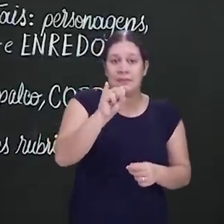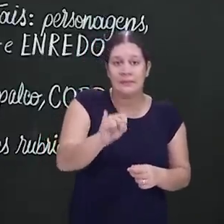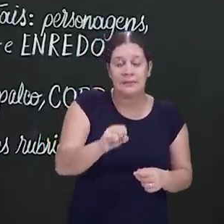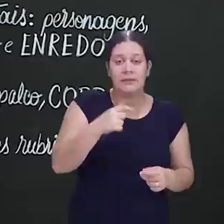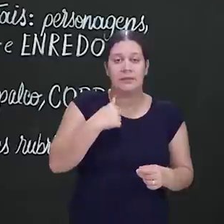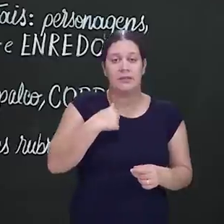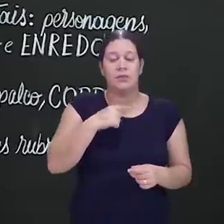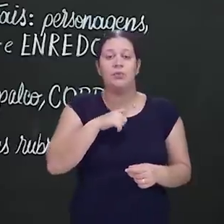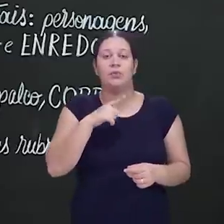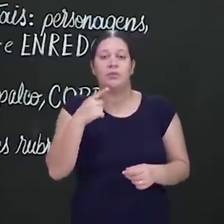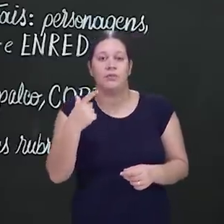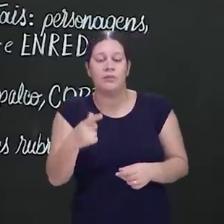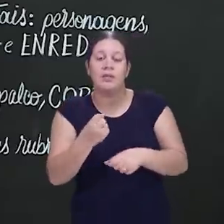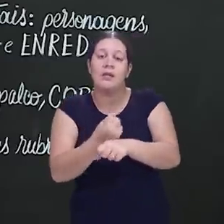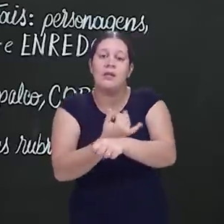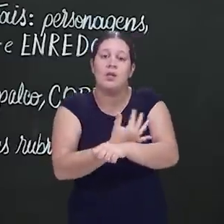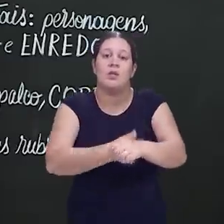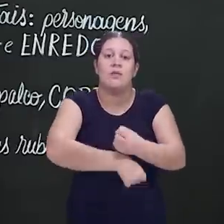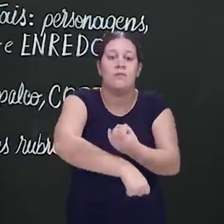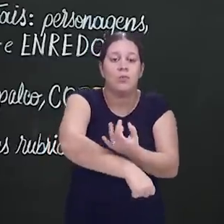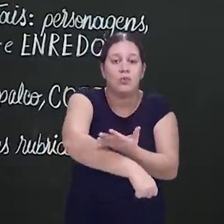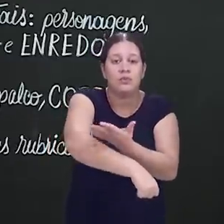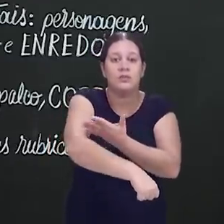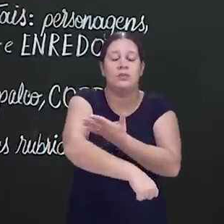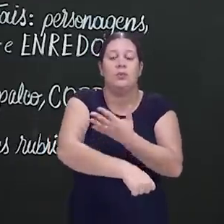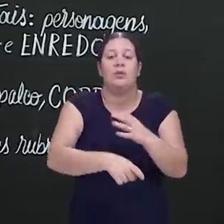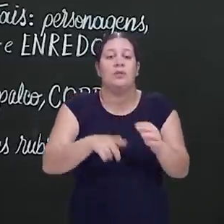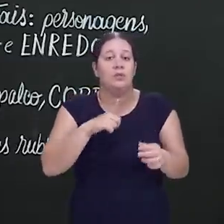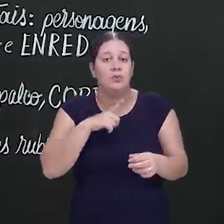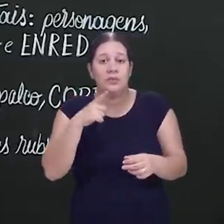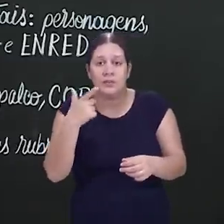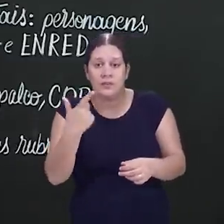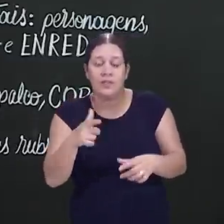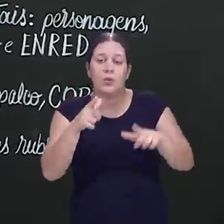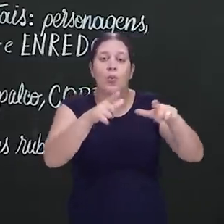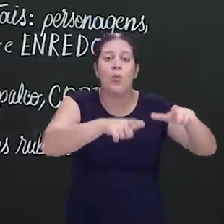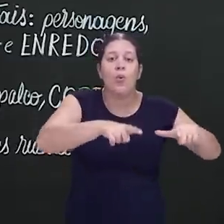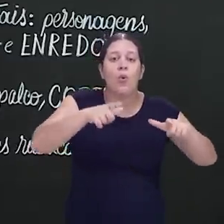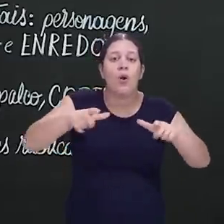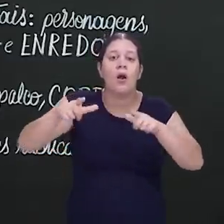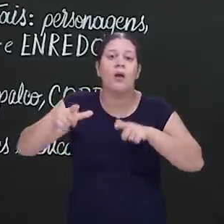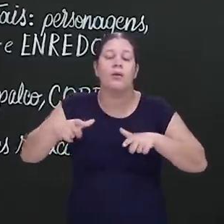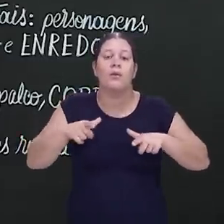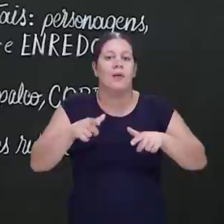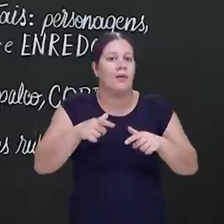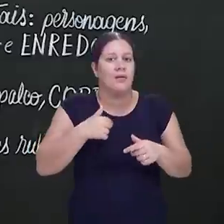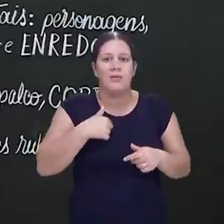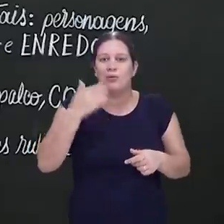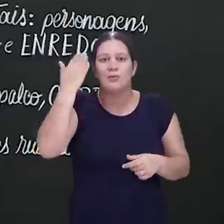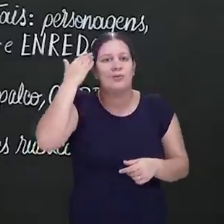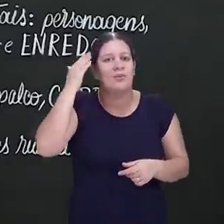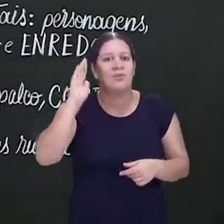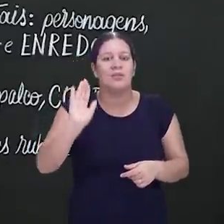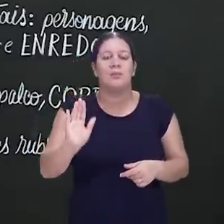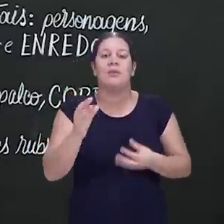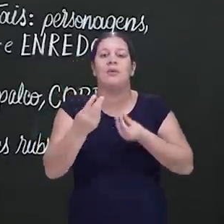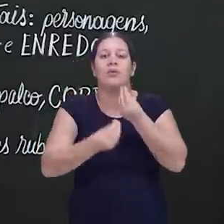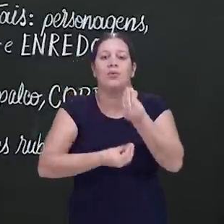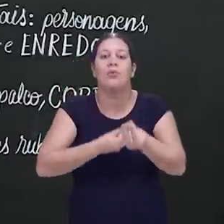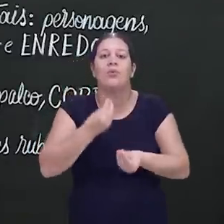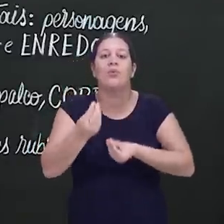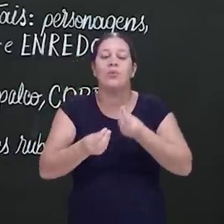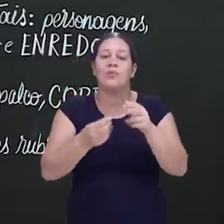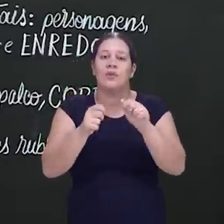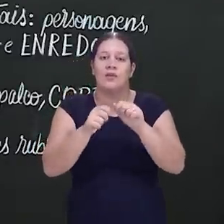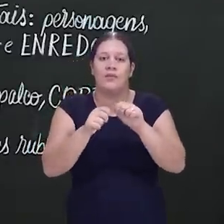das sensações, das emoções de Maria e de João, se eu não tivesse a descrição do local, eu não saberia encenar